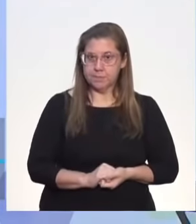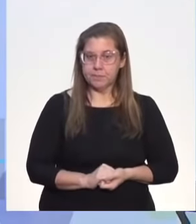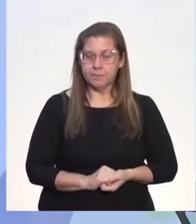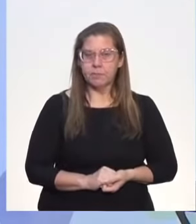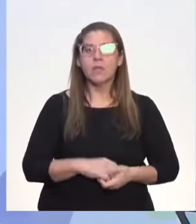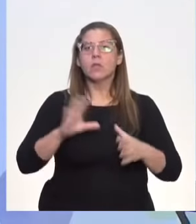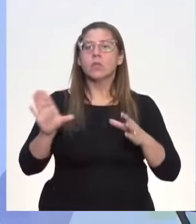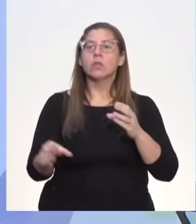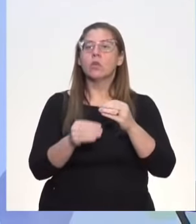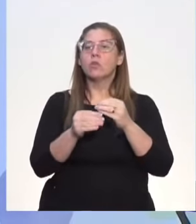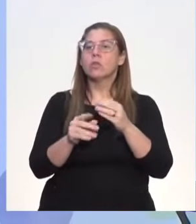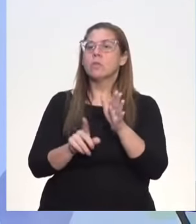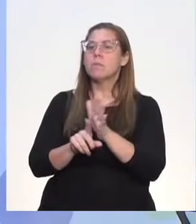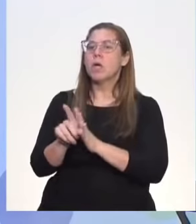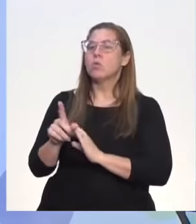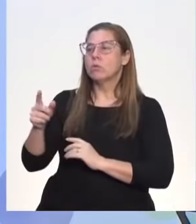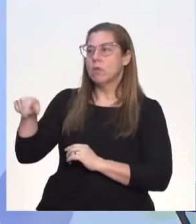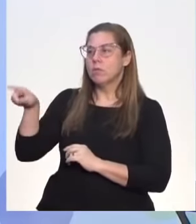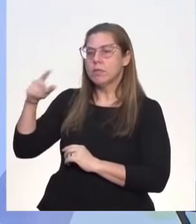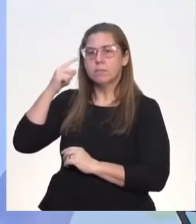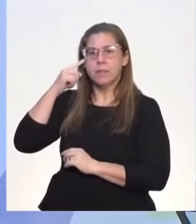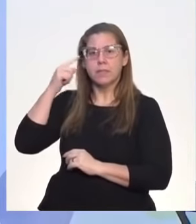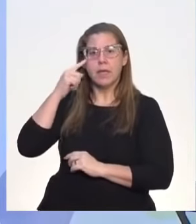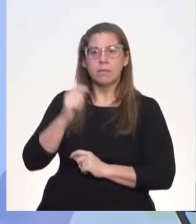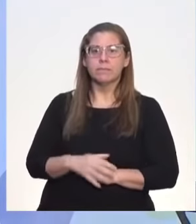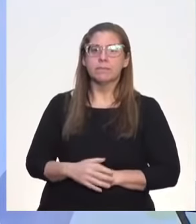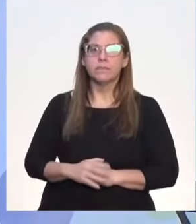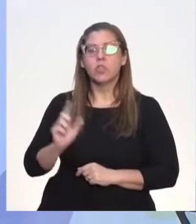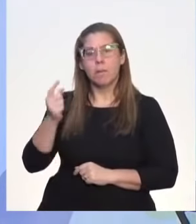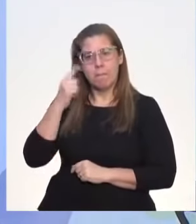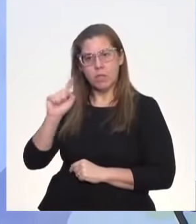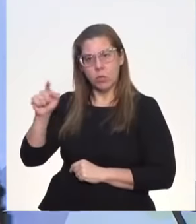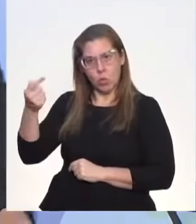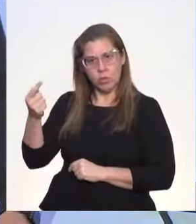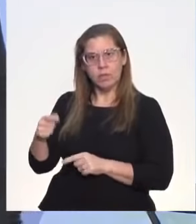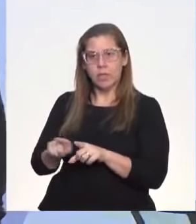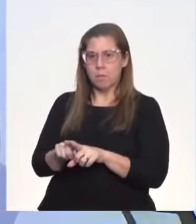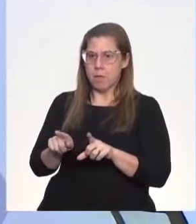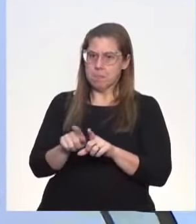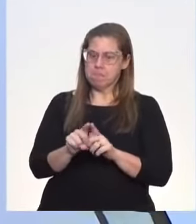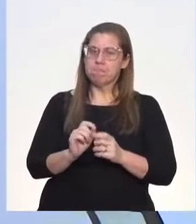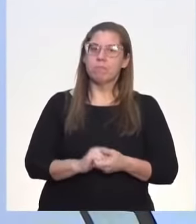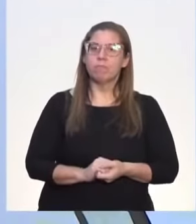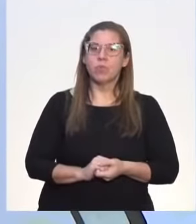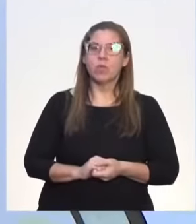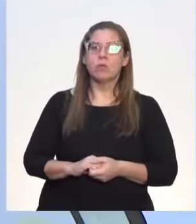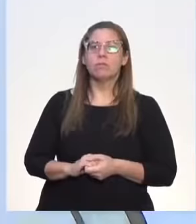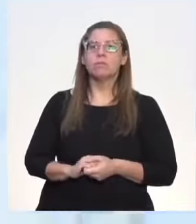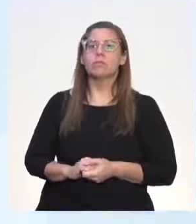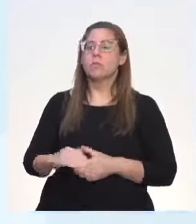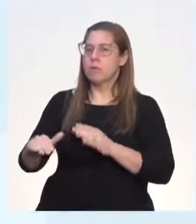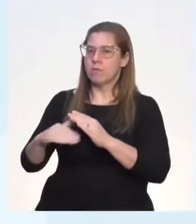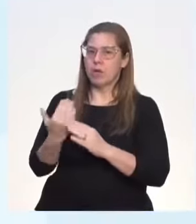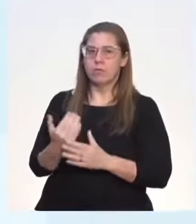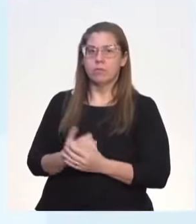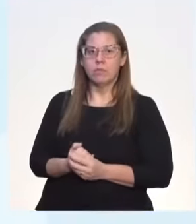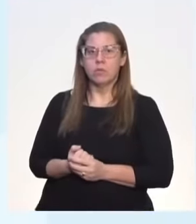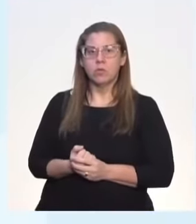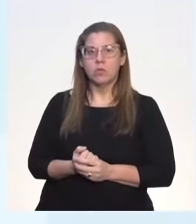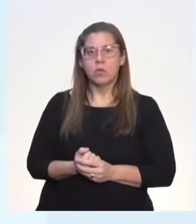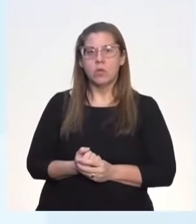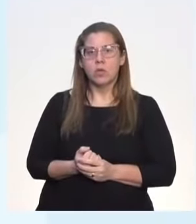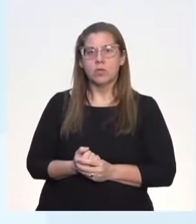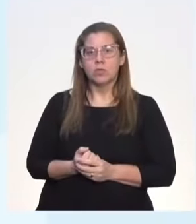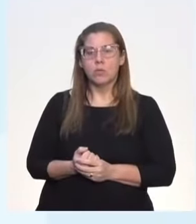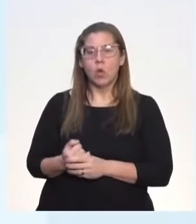colocar essa essa pergunta o pessoal e pensando em a gente já vai pensando nessa outra aí que que que me deram para responder ó